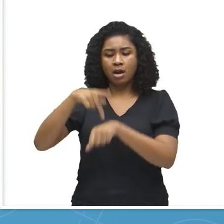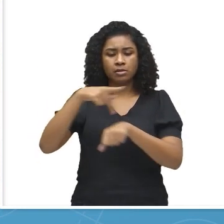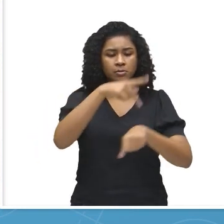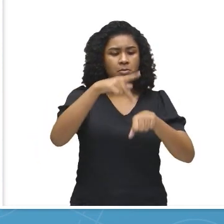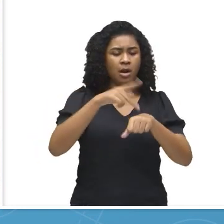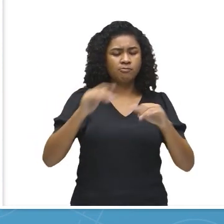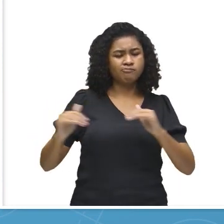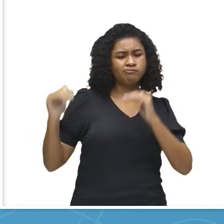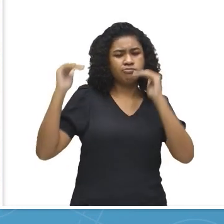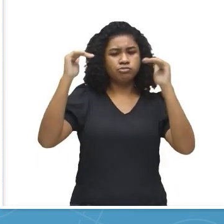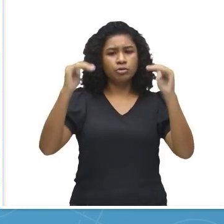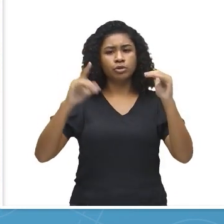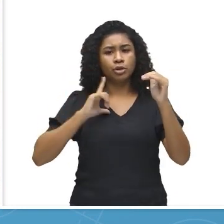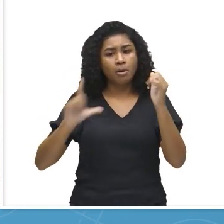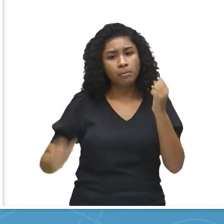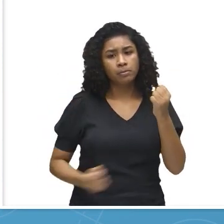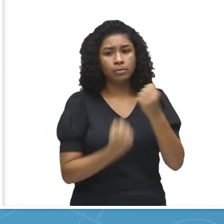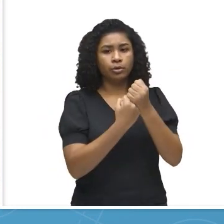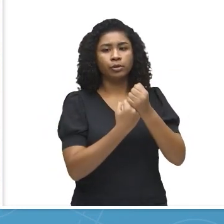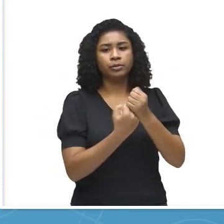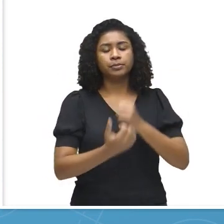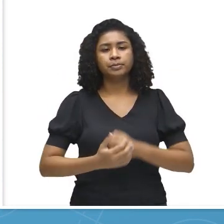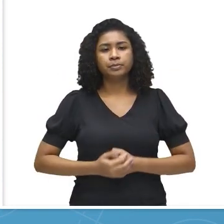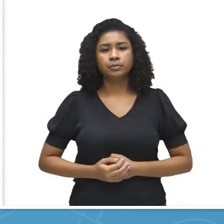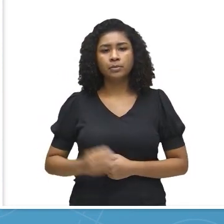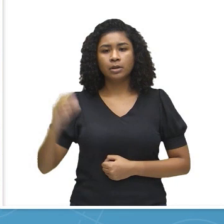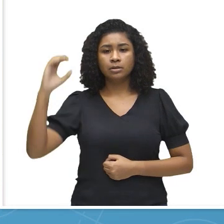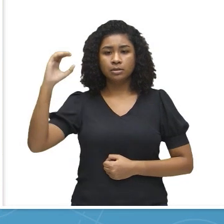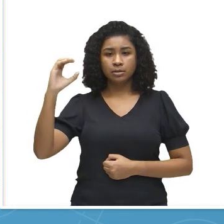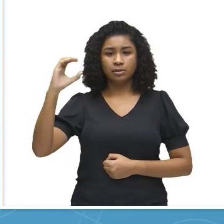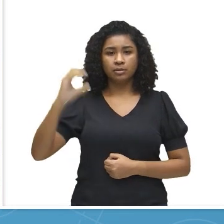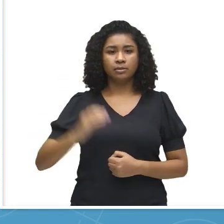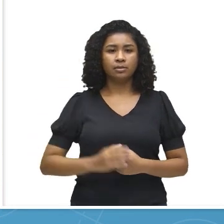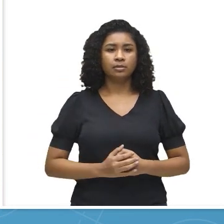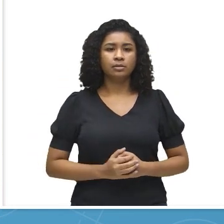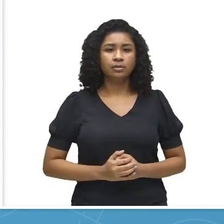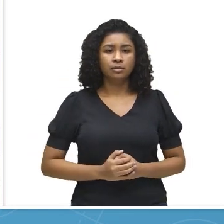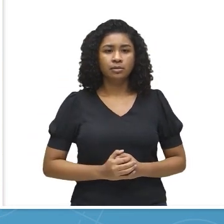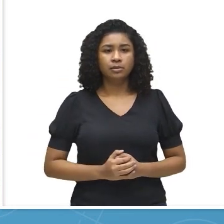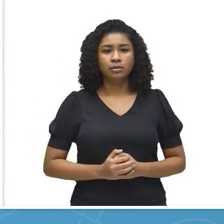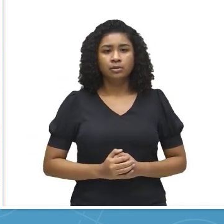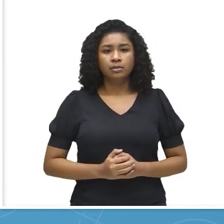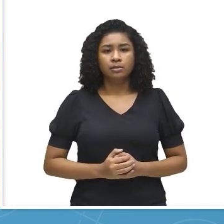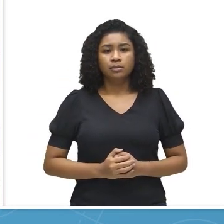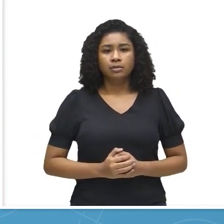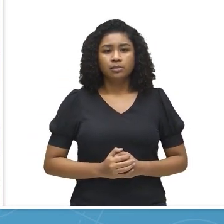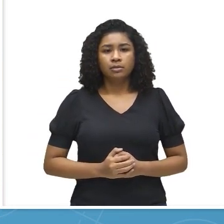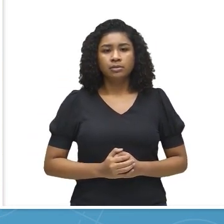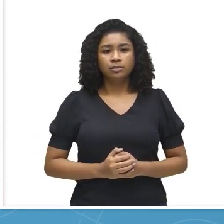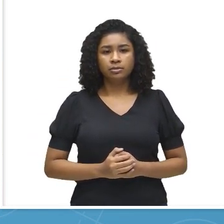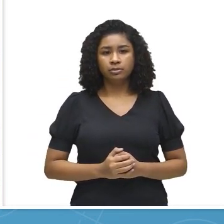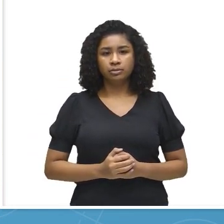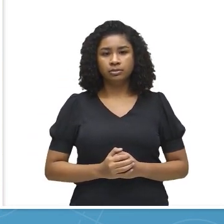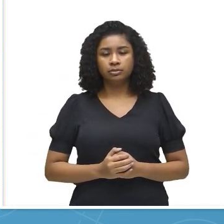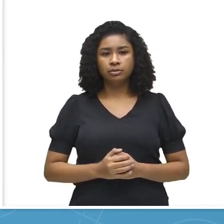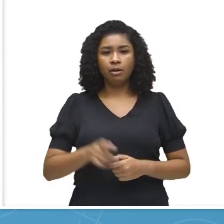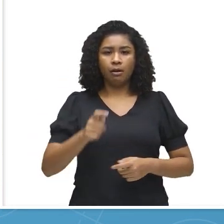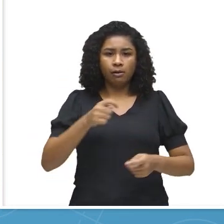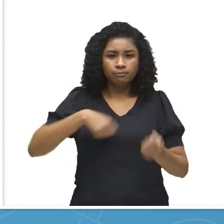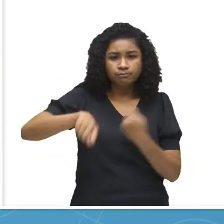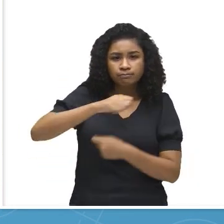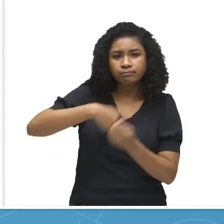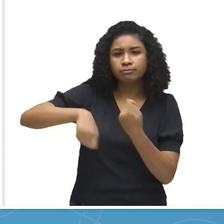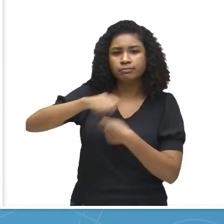D. Letra C, perdão. Exploração econômica direta dos territórios ocupados e a criação de